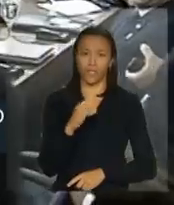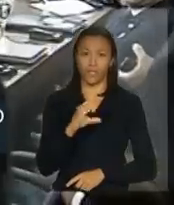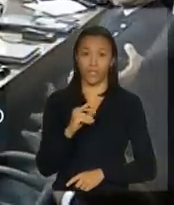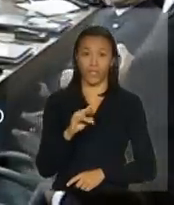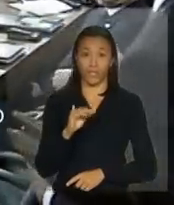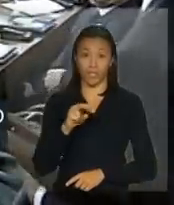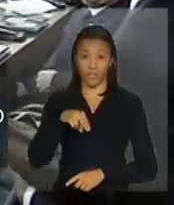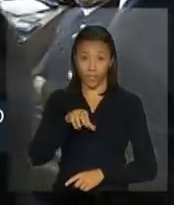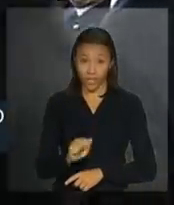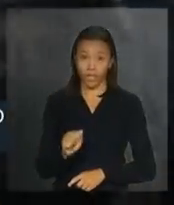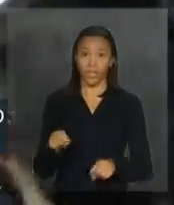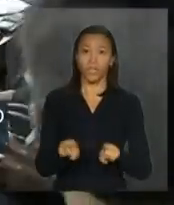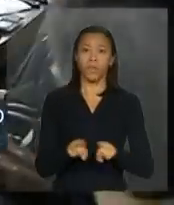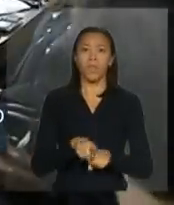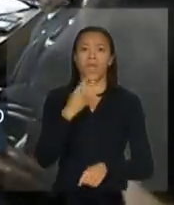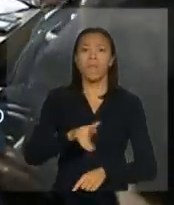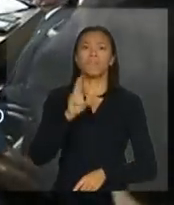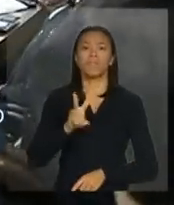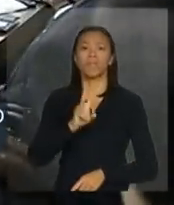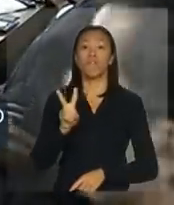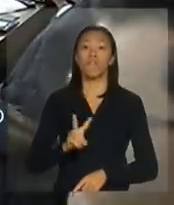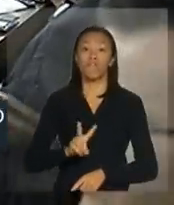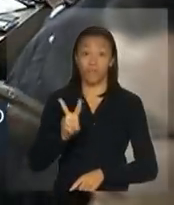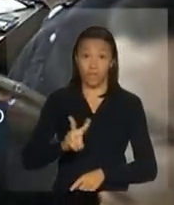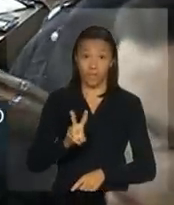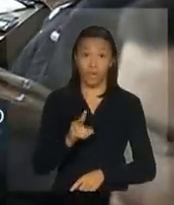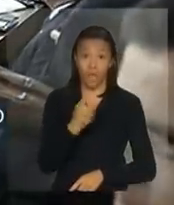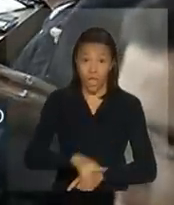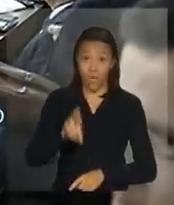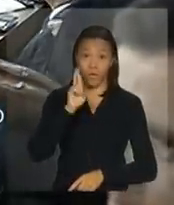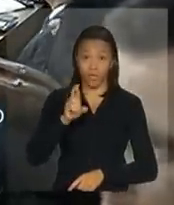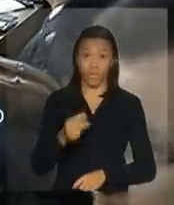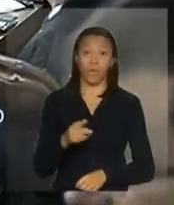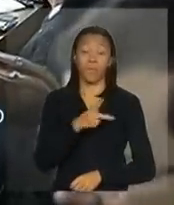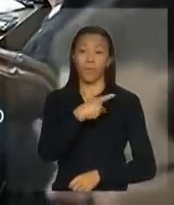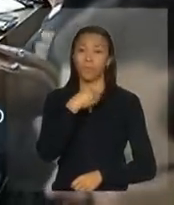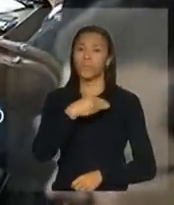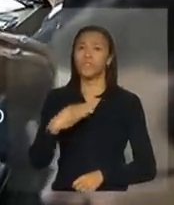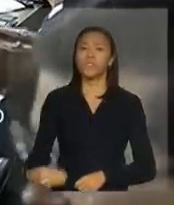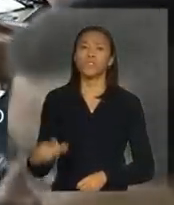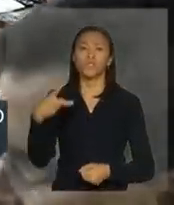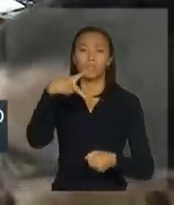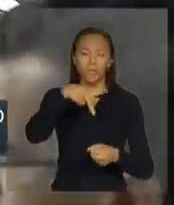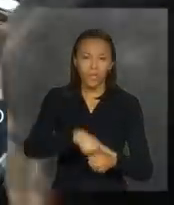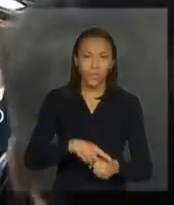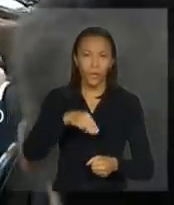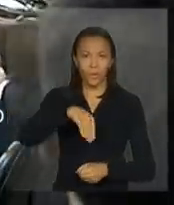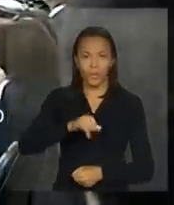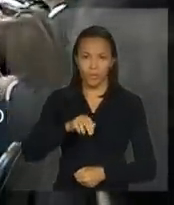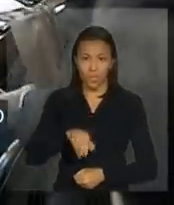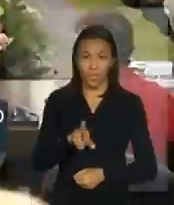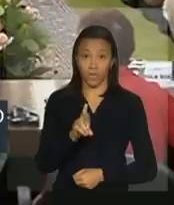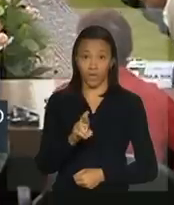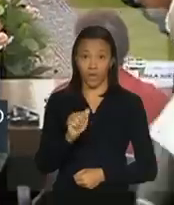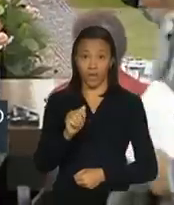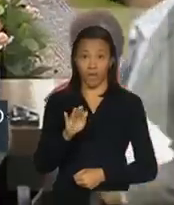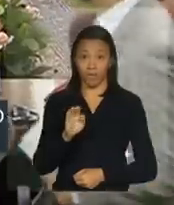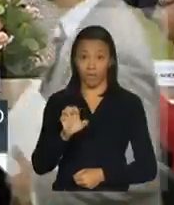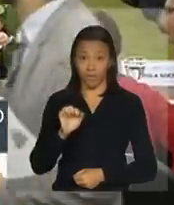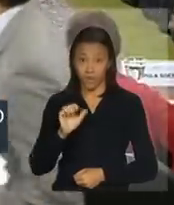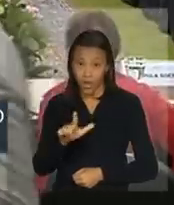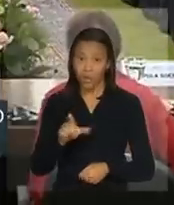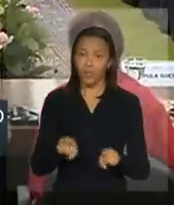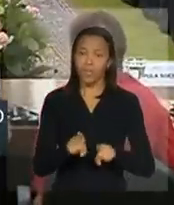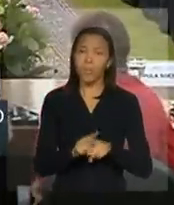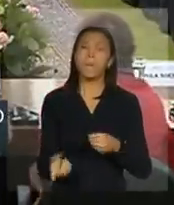Cristina Kirchner. A Venezuela é representada pelo ministro de Petróleo e Minas, Rafael Ramírez.